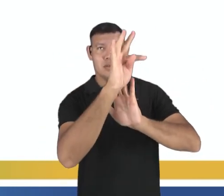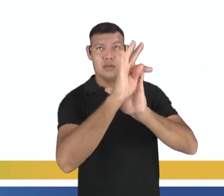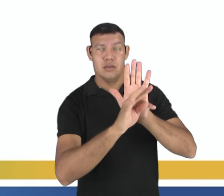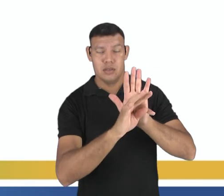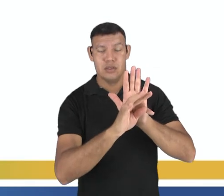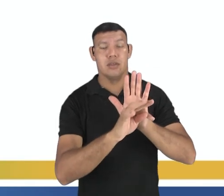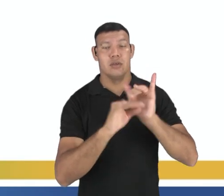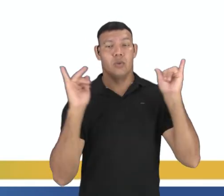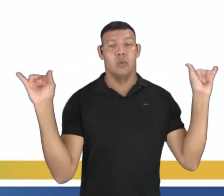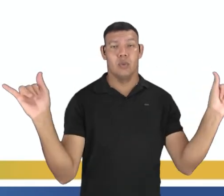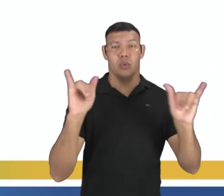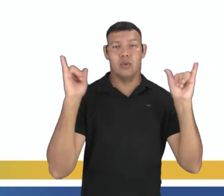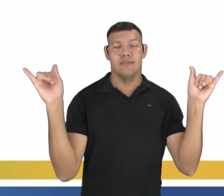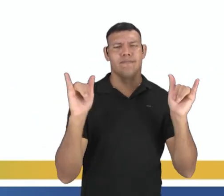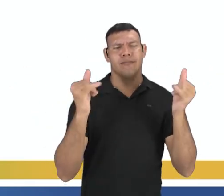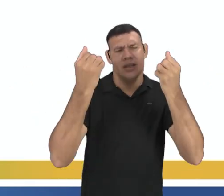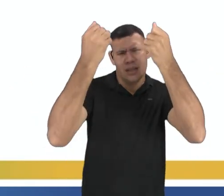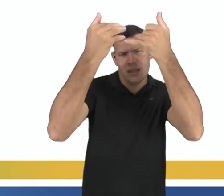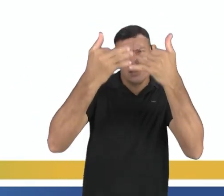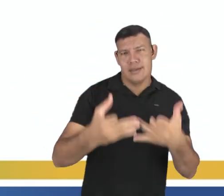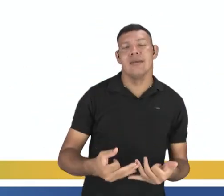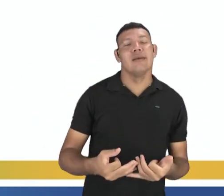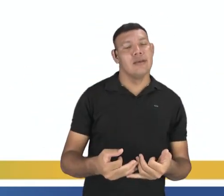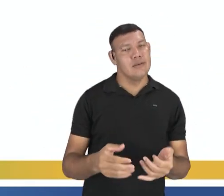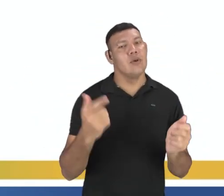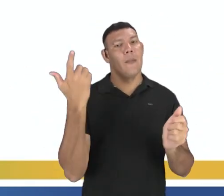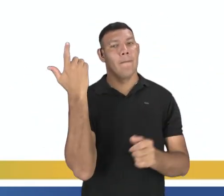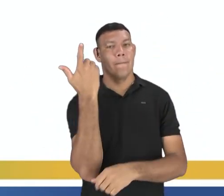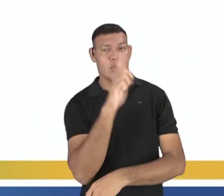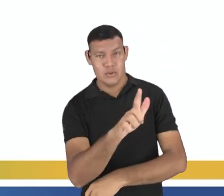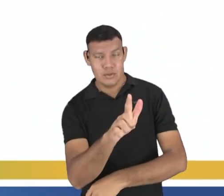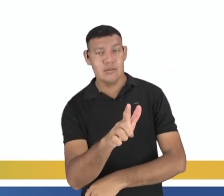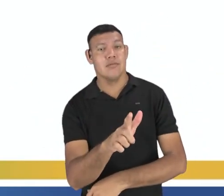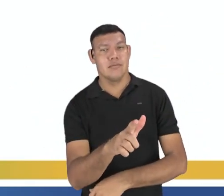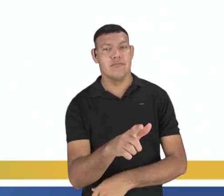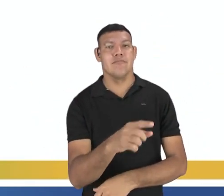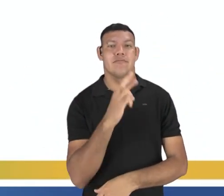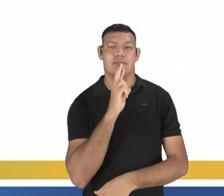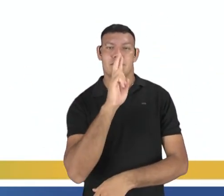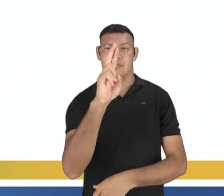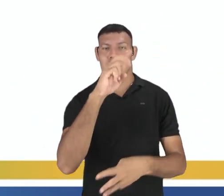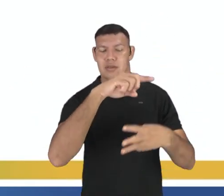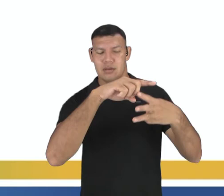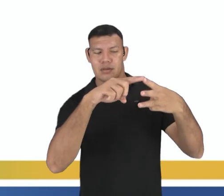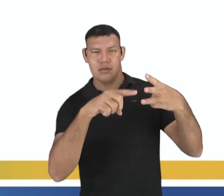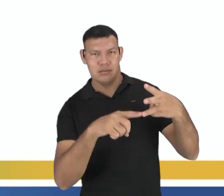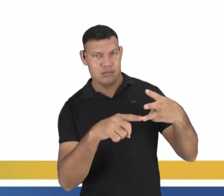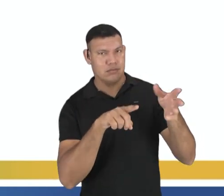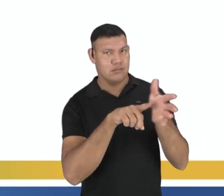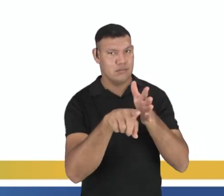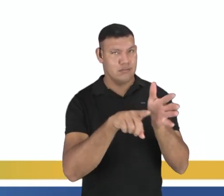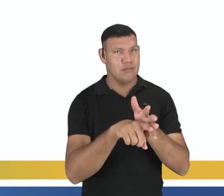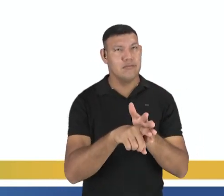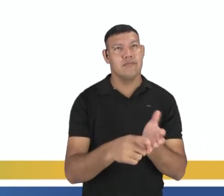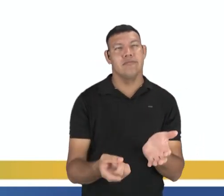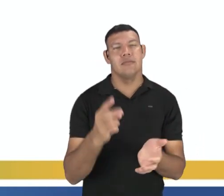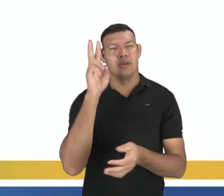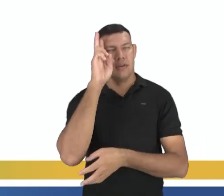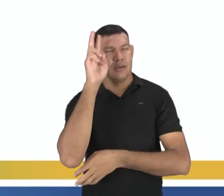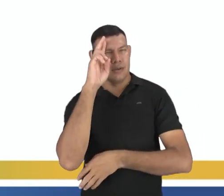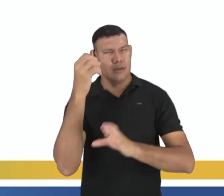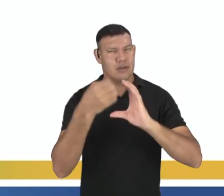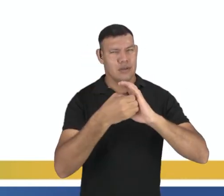falei, por tudo que eu falei, nós conseguimos responder essas 3 questões aí. Lembraram? Quais as